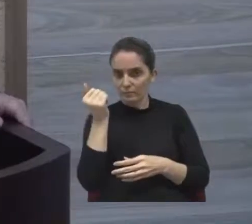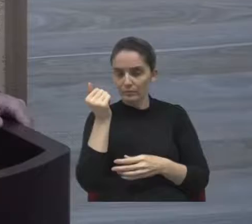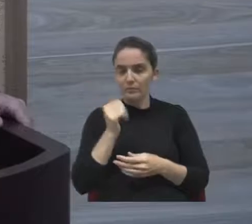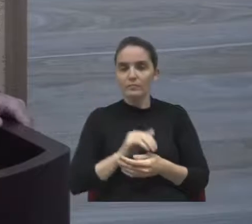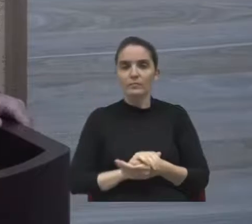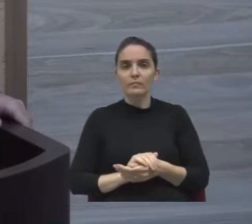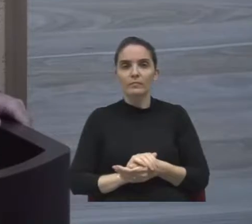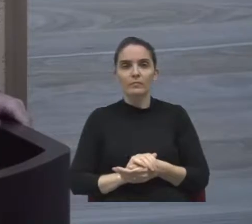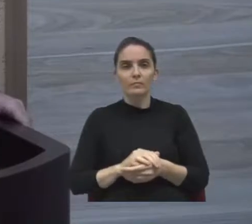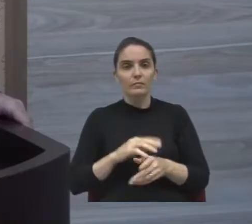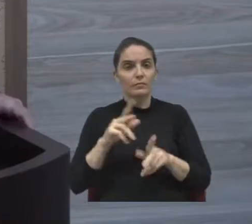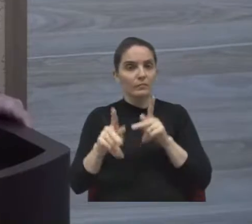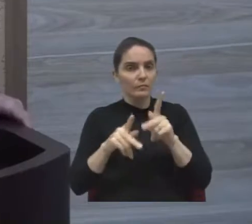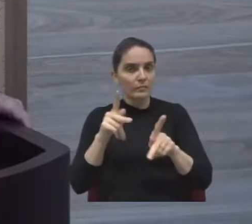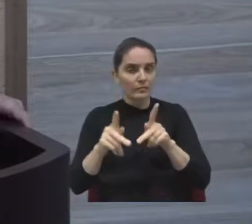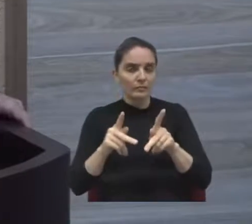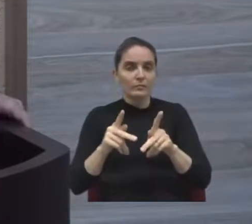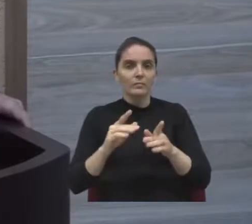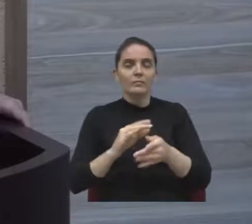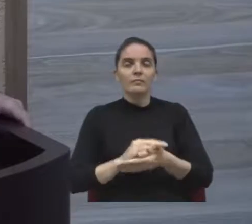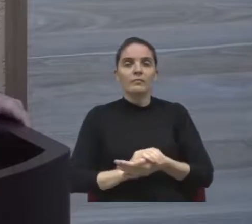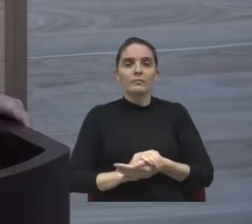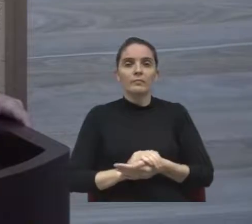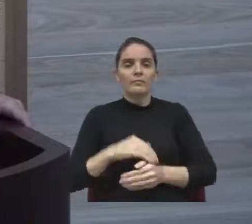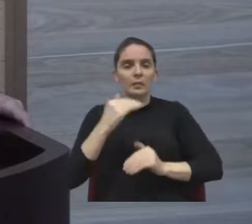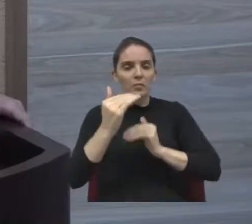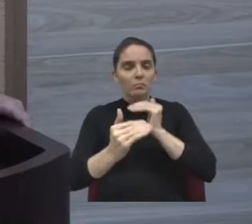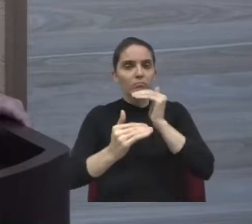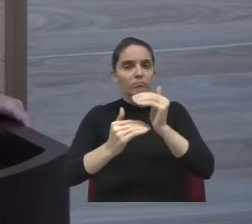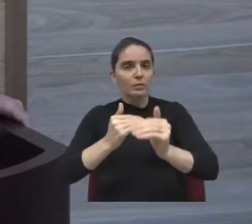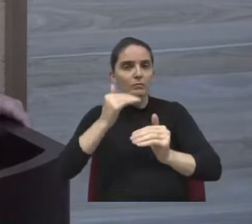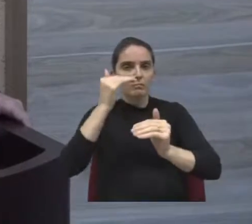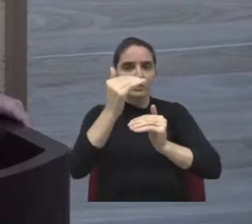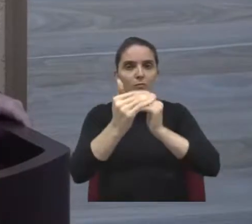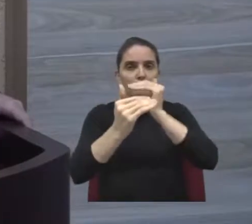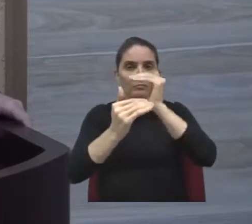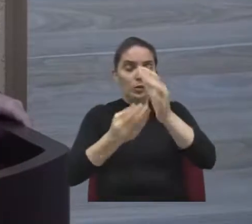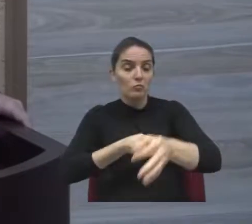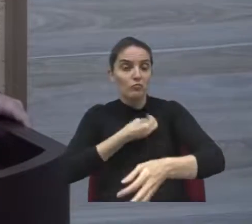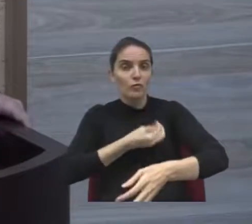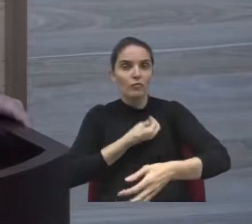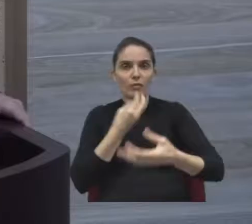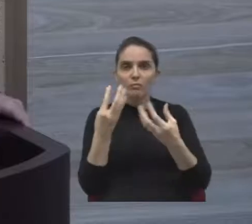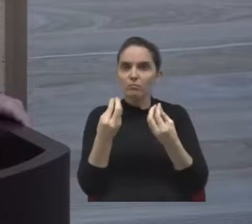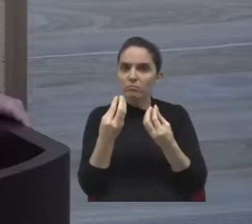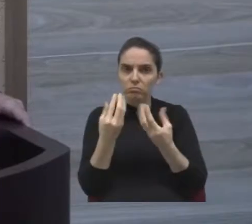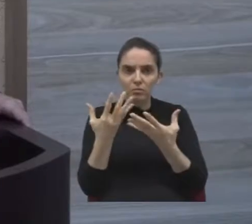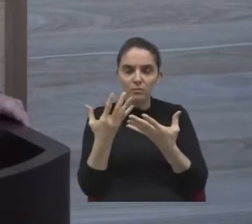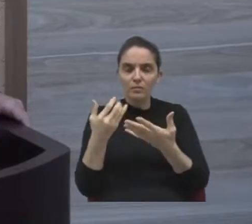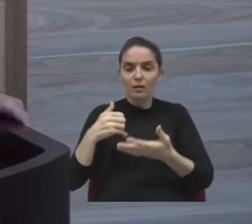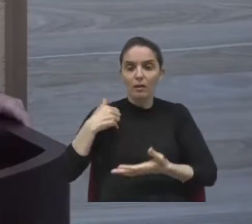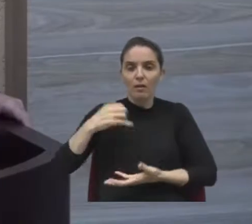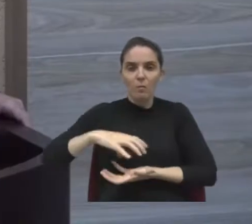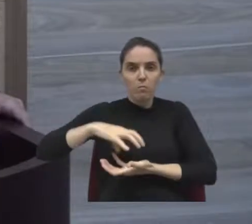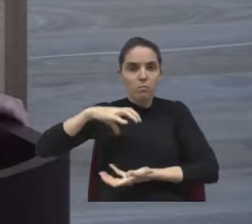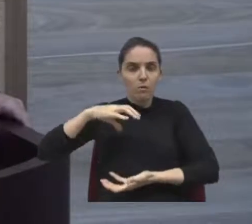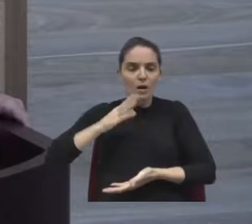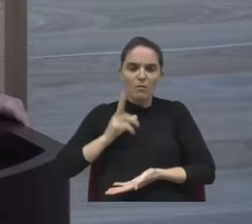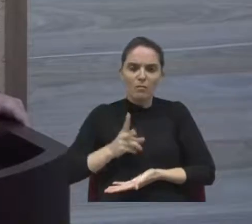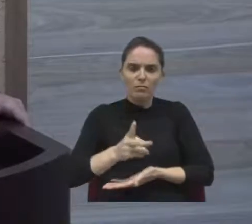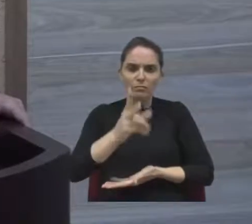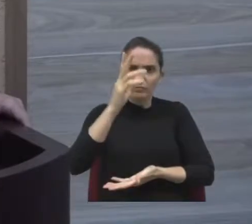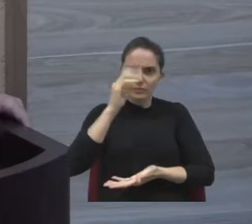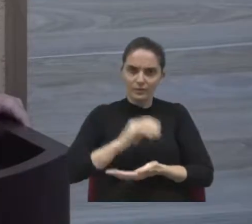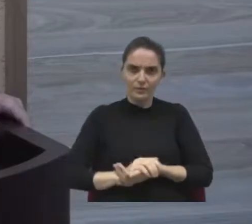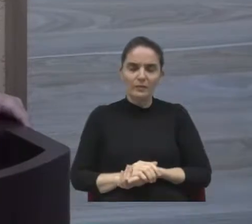envelhecendo, as pessoas estão vivendo cada vez mais. Então, essa semana, ela visa